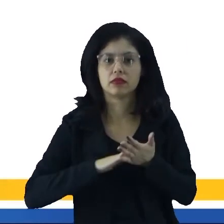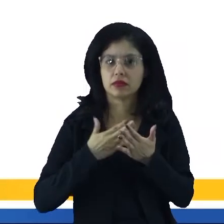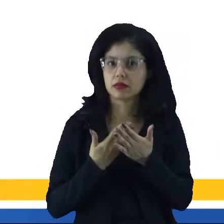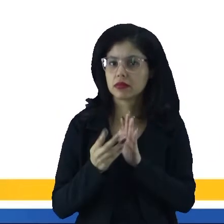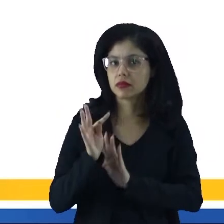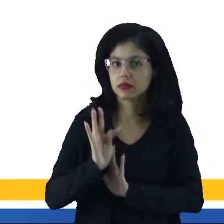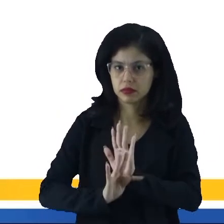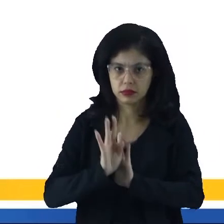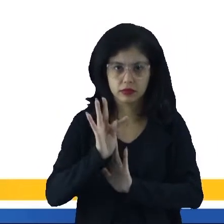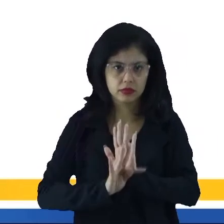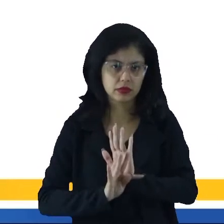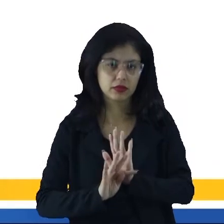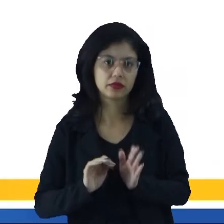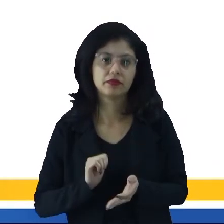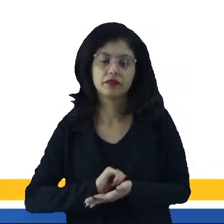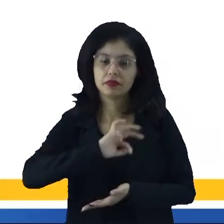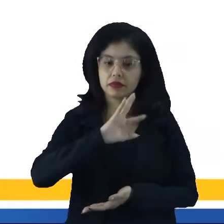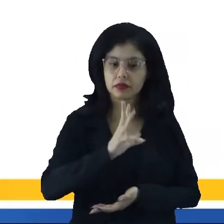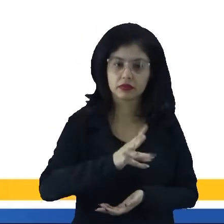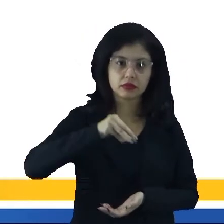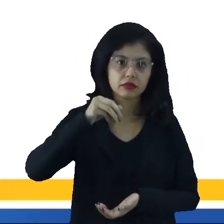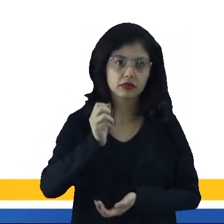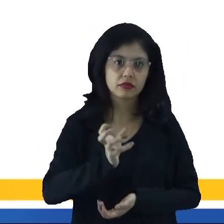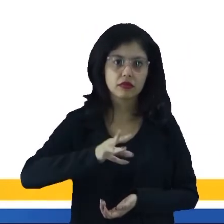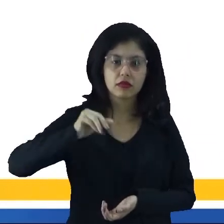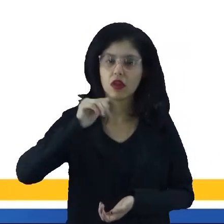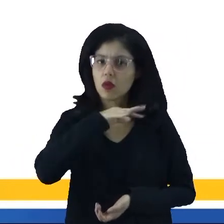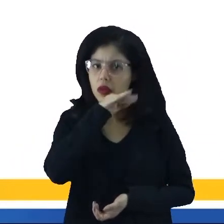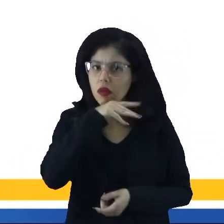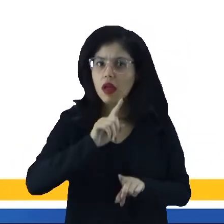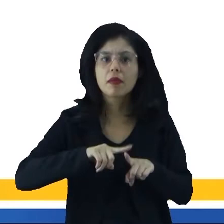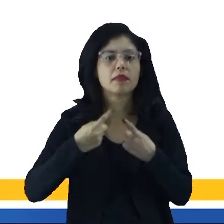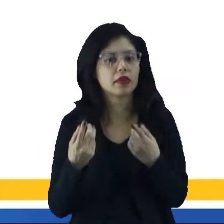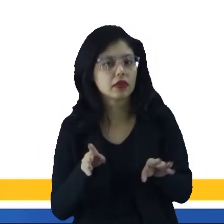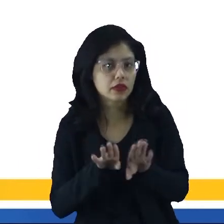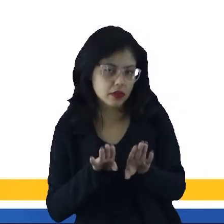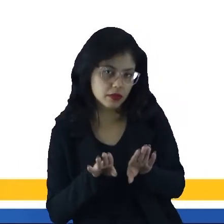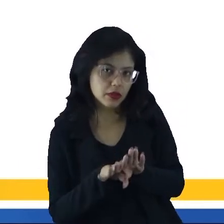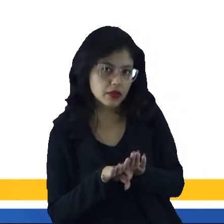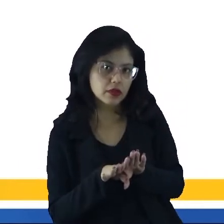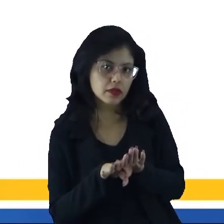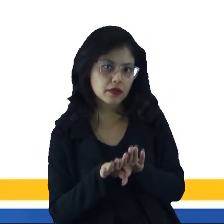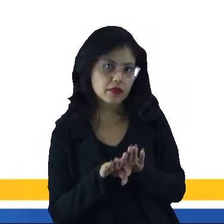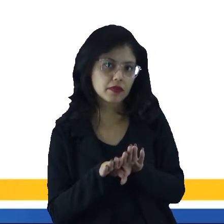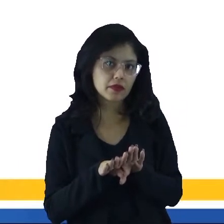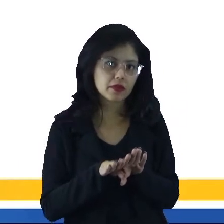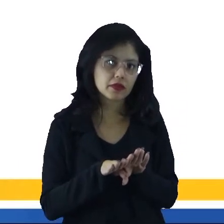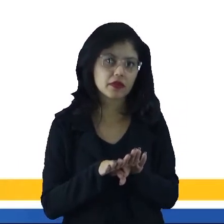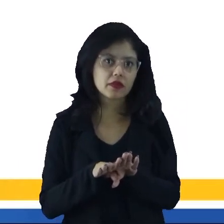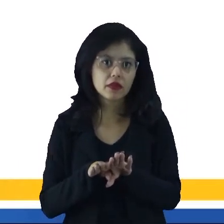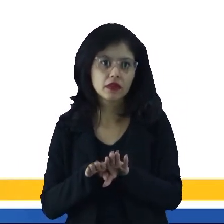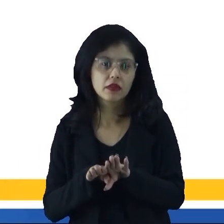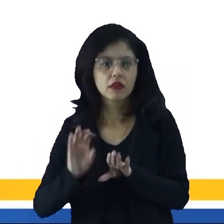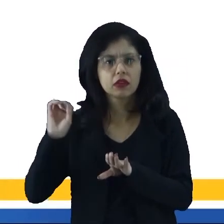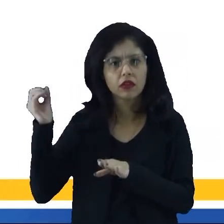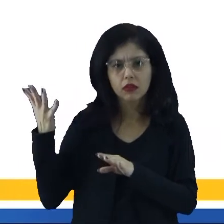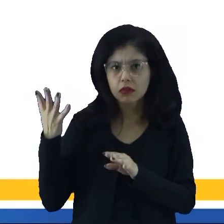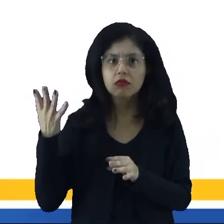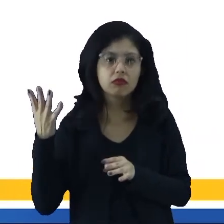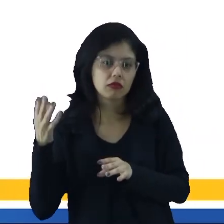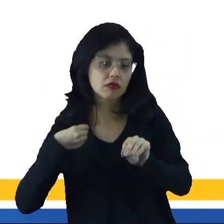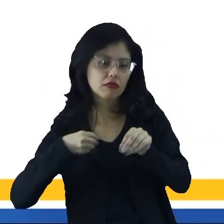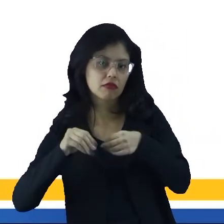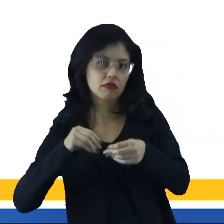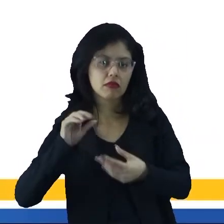interpretação aí. Água viva é um animal, ok. Mas também eu posso me referir aí à água viva, no caso do saco plástico, a